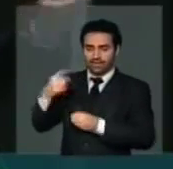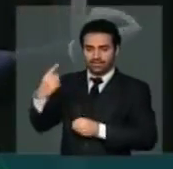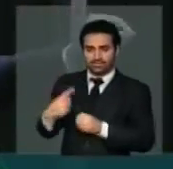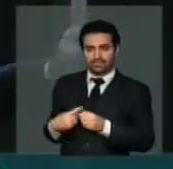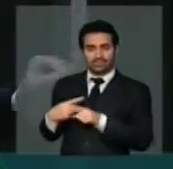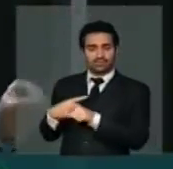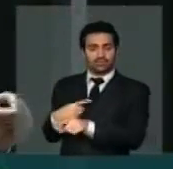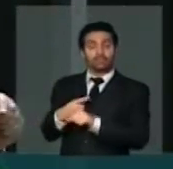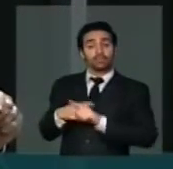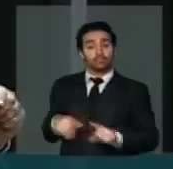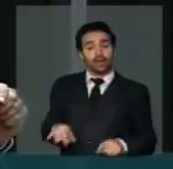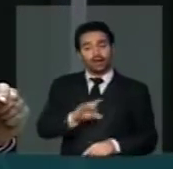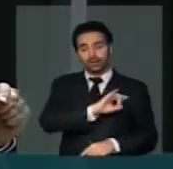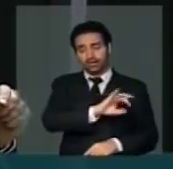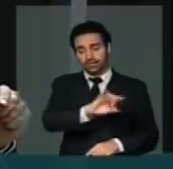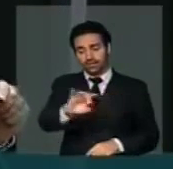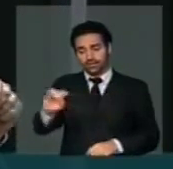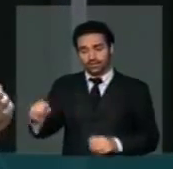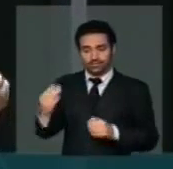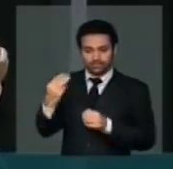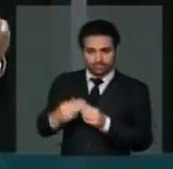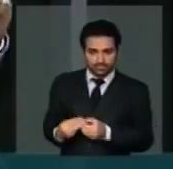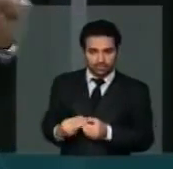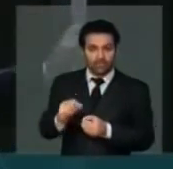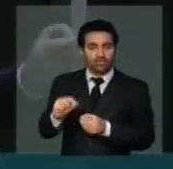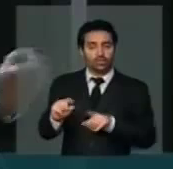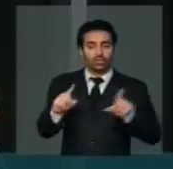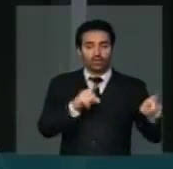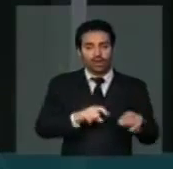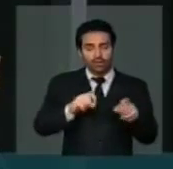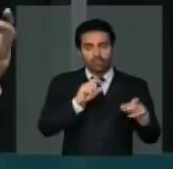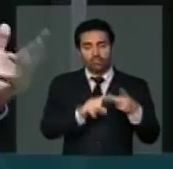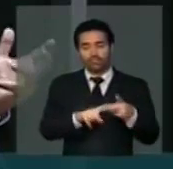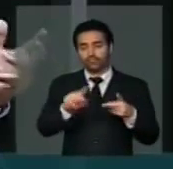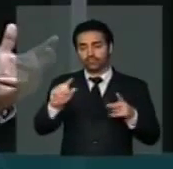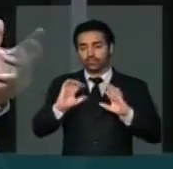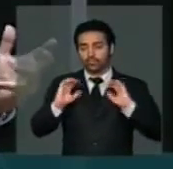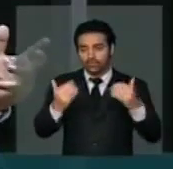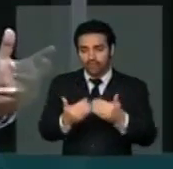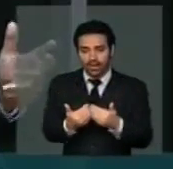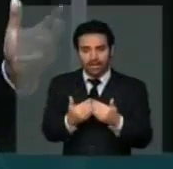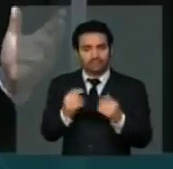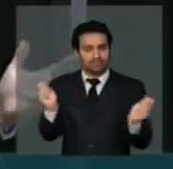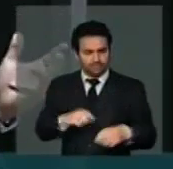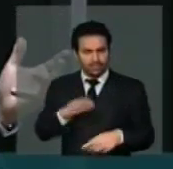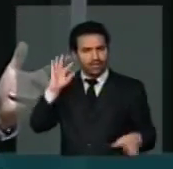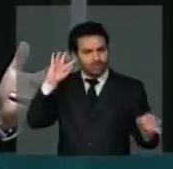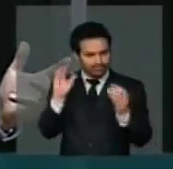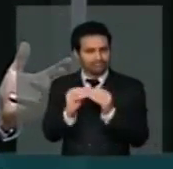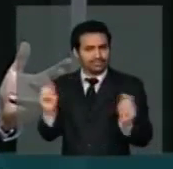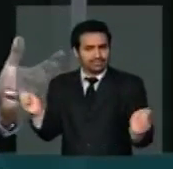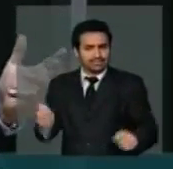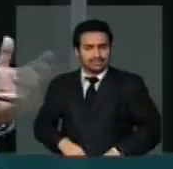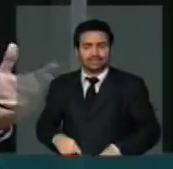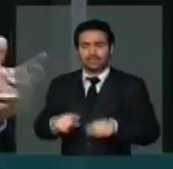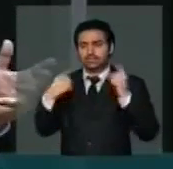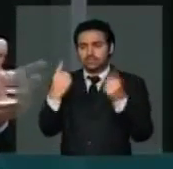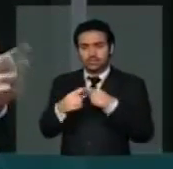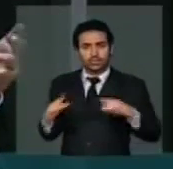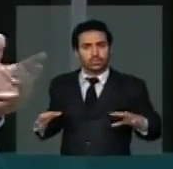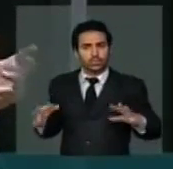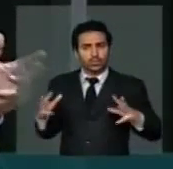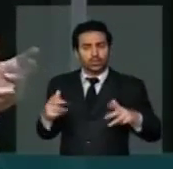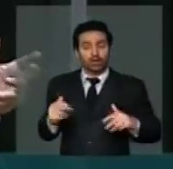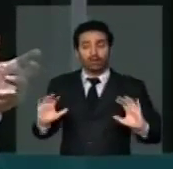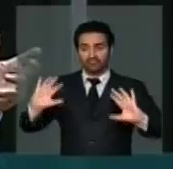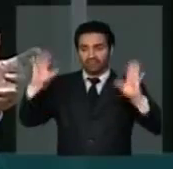Mas em cada município, em cada zona rural, em cada comunidade, é possível reunir em torno dessa